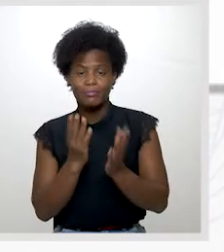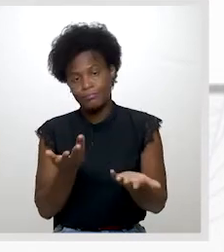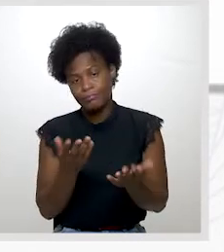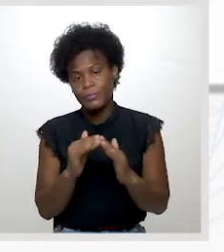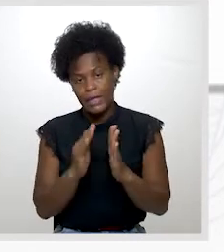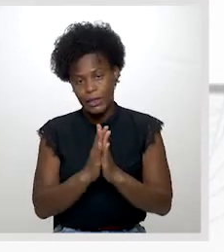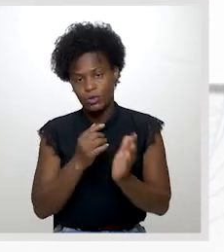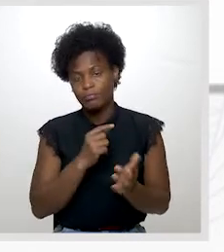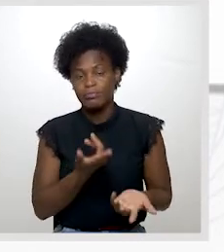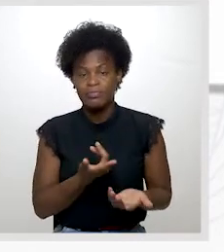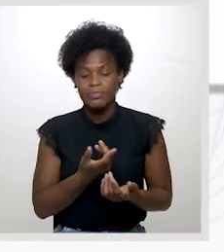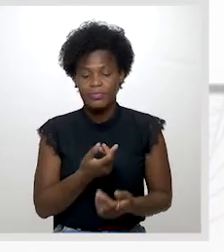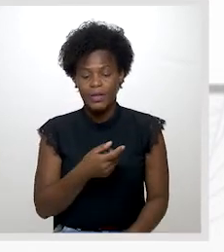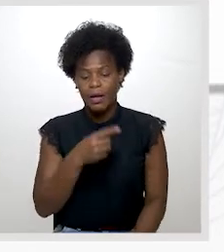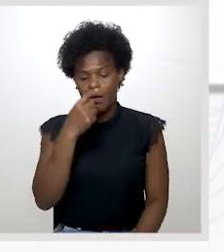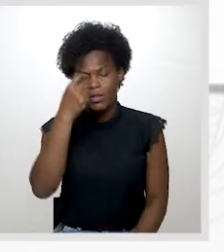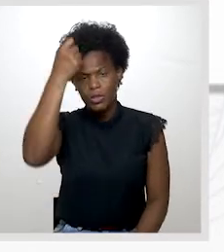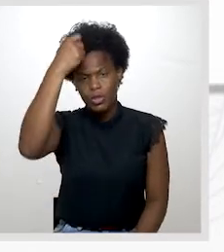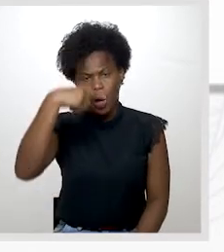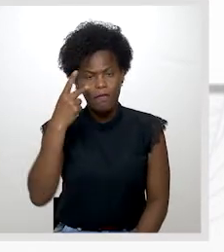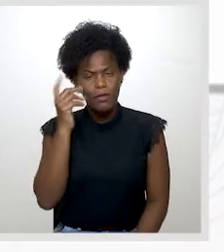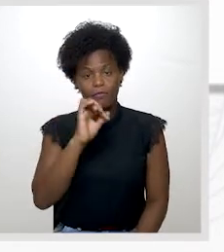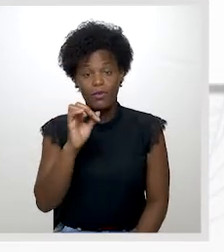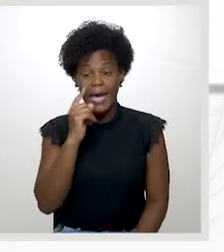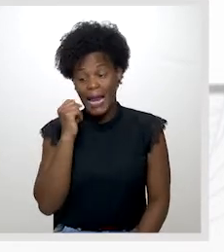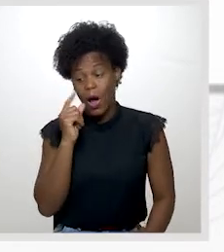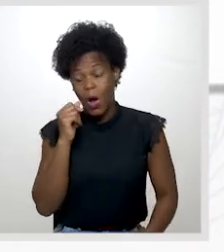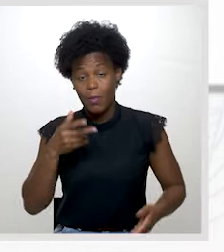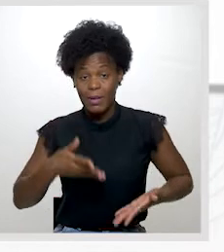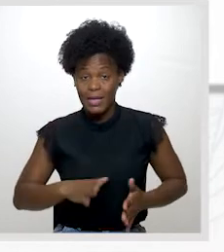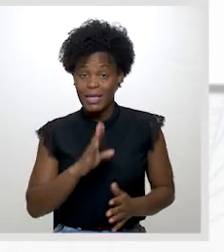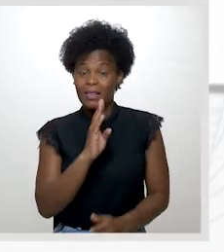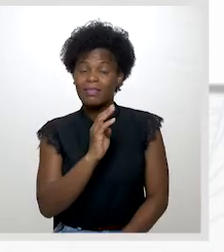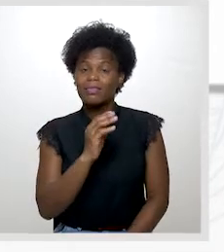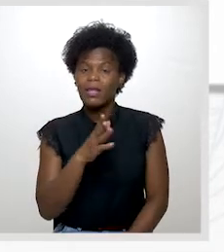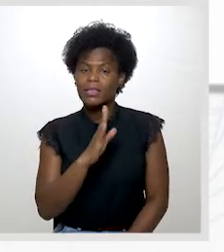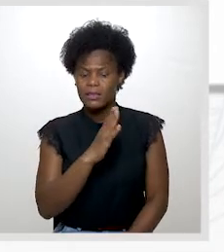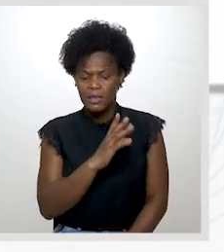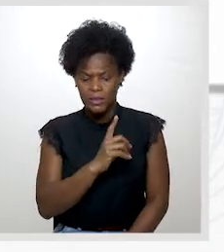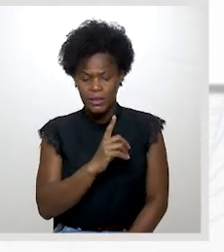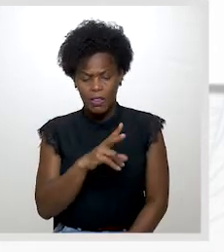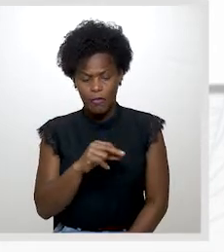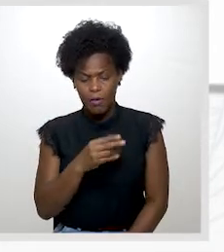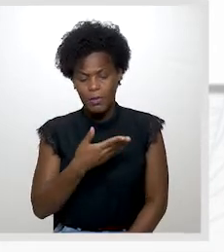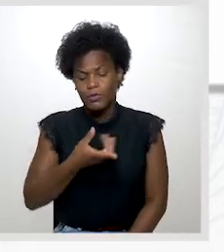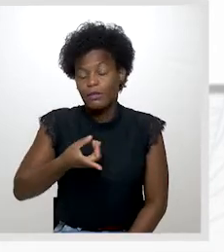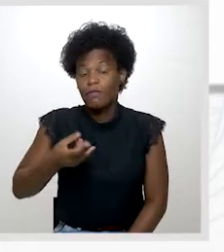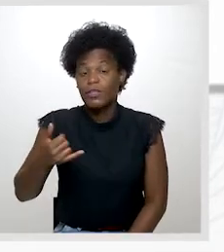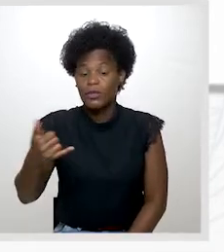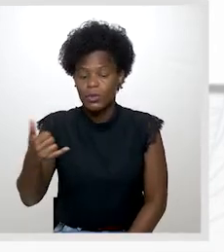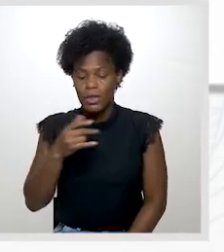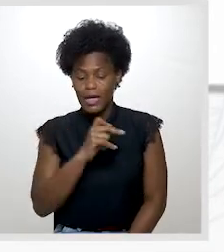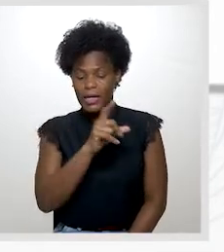Biografia de José Saramago. José Saramago nasceu a 16 de novembro de 1922 em